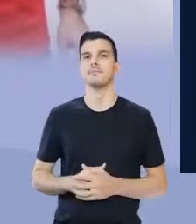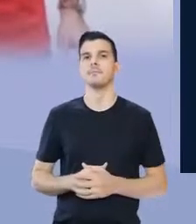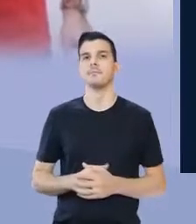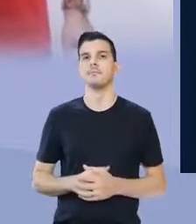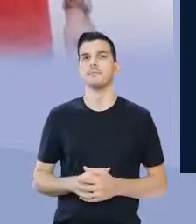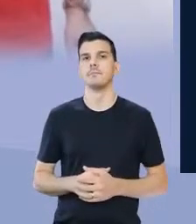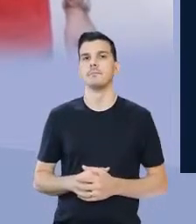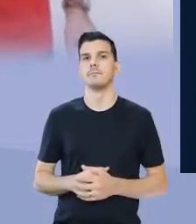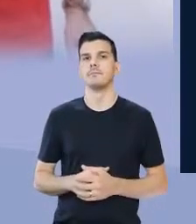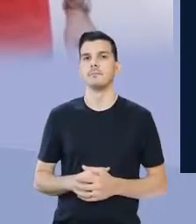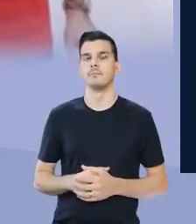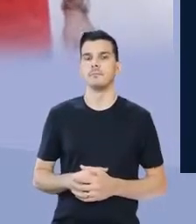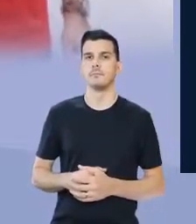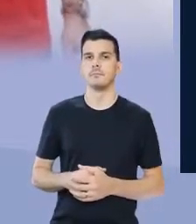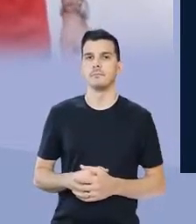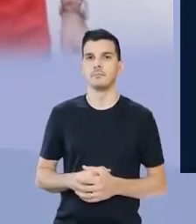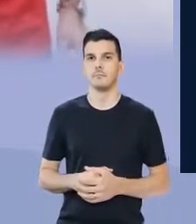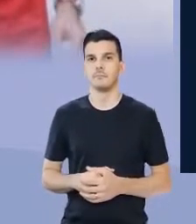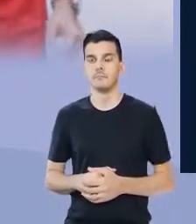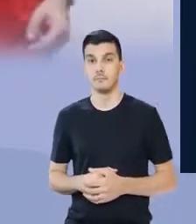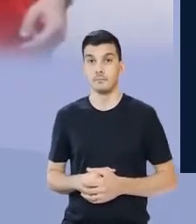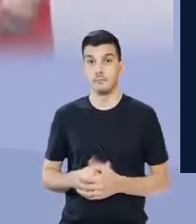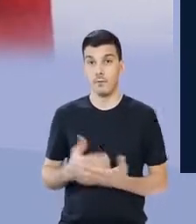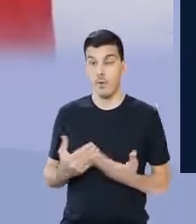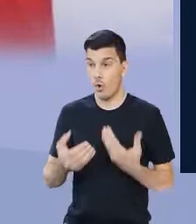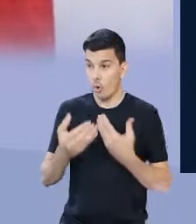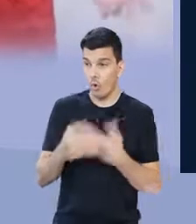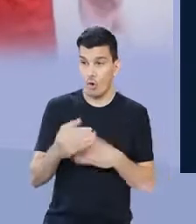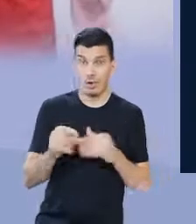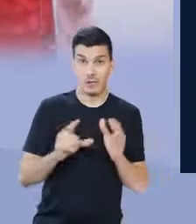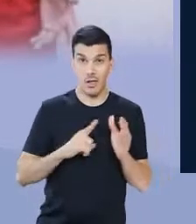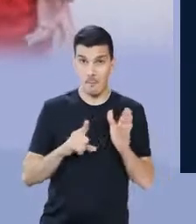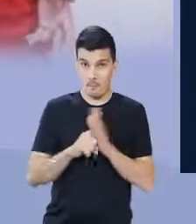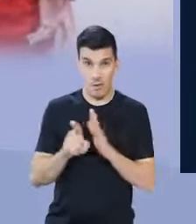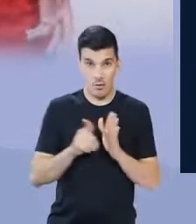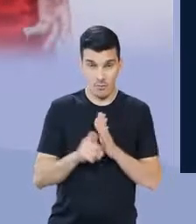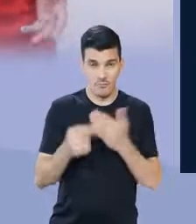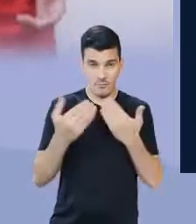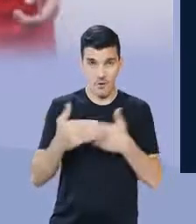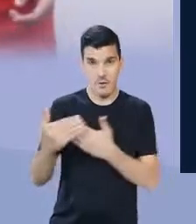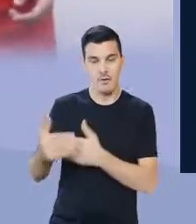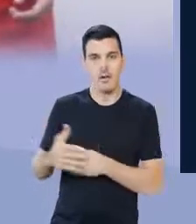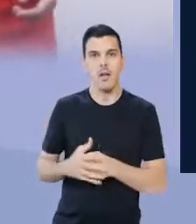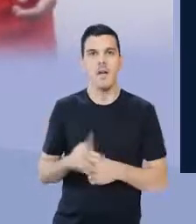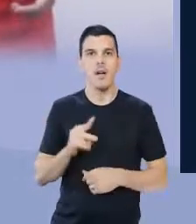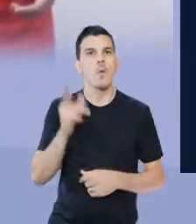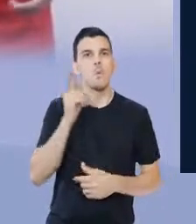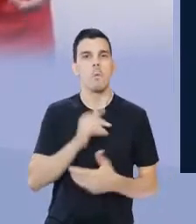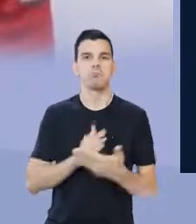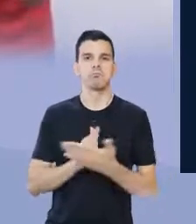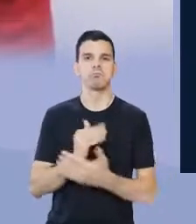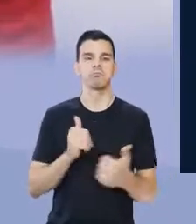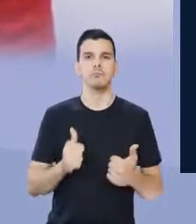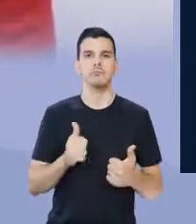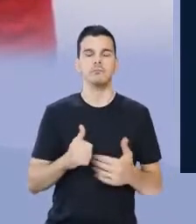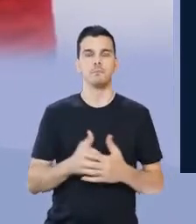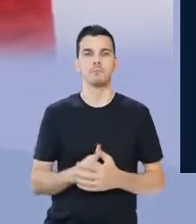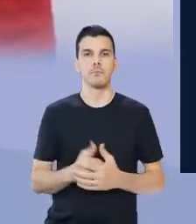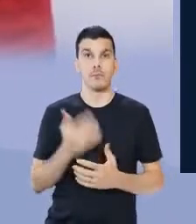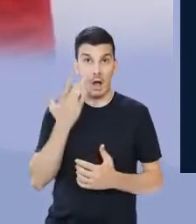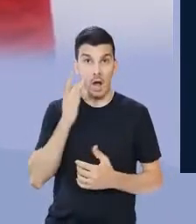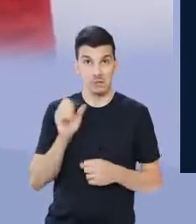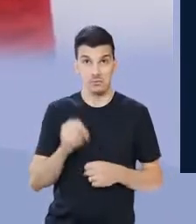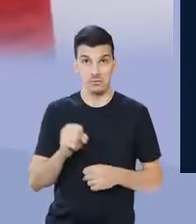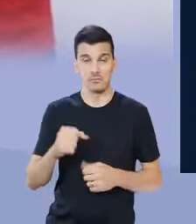Beleza? Vocês estão vendo que nesses concursos, nessas provas por aí, vocês vão mandar super bem? Eu acho, hein? Complete the